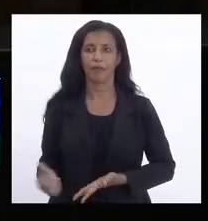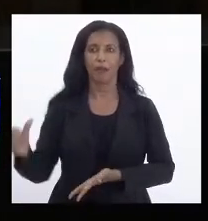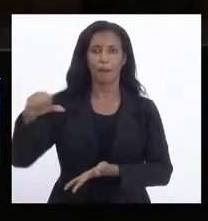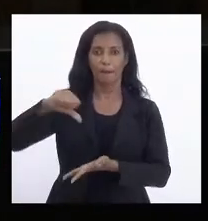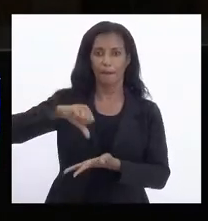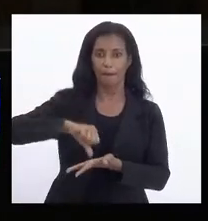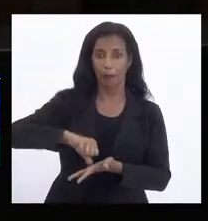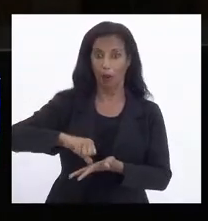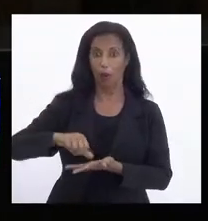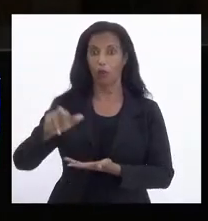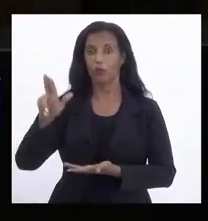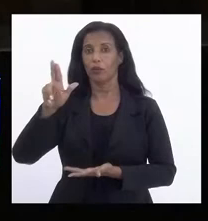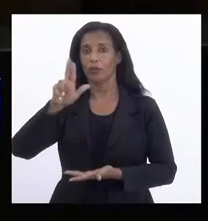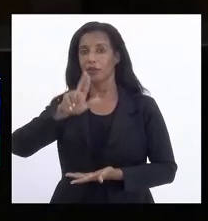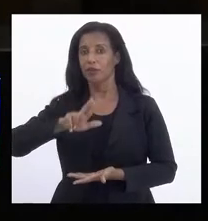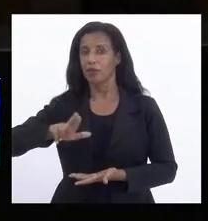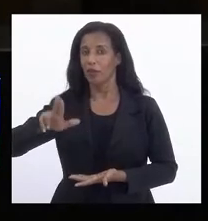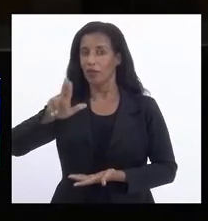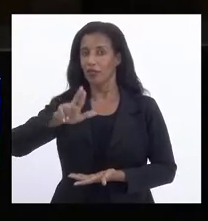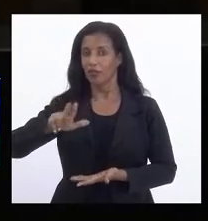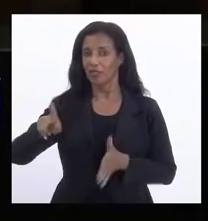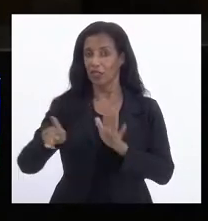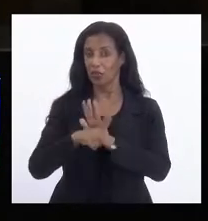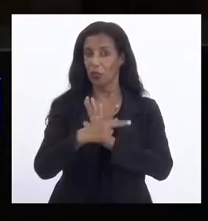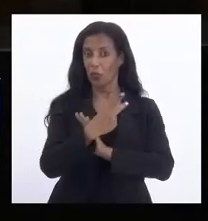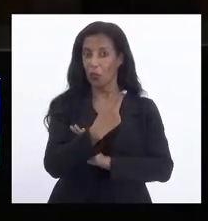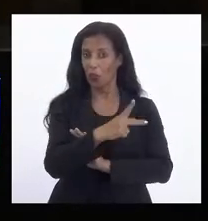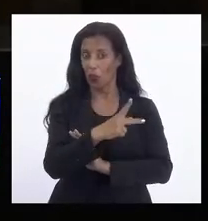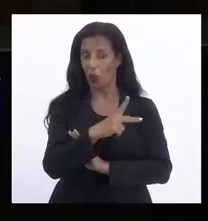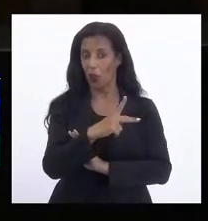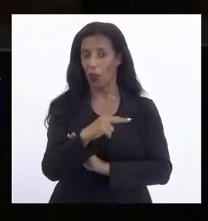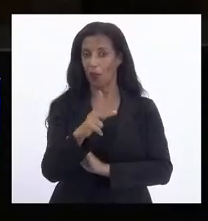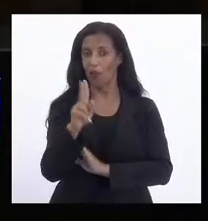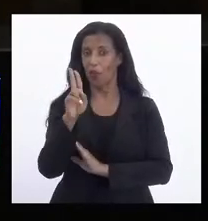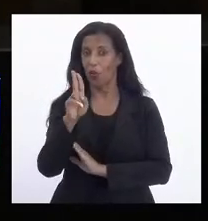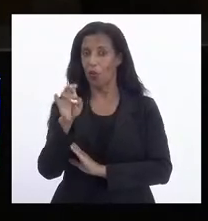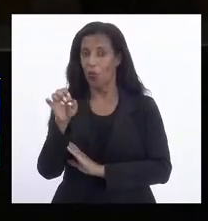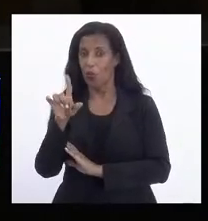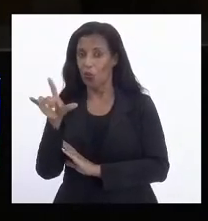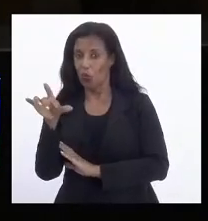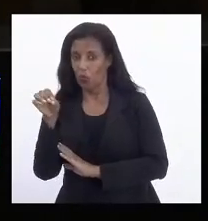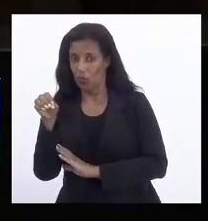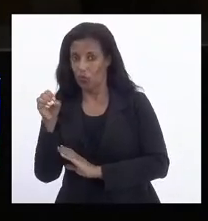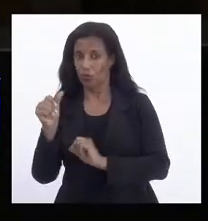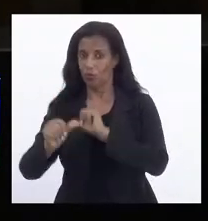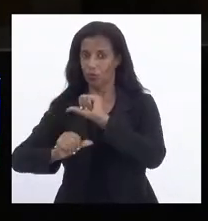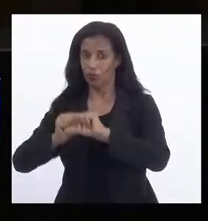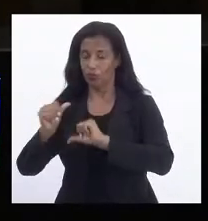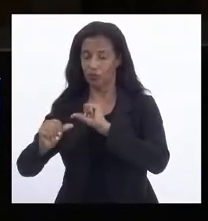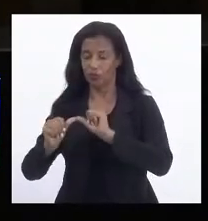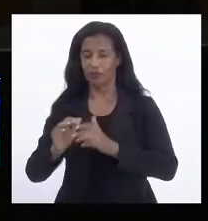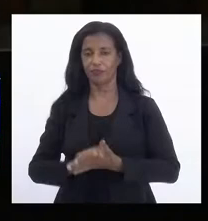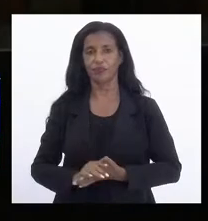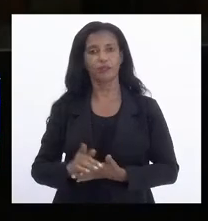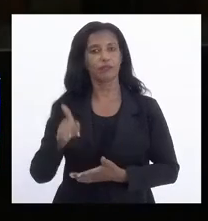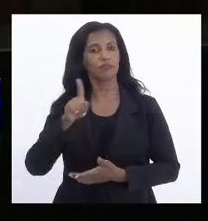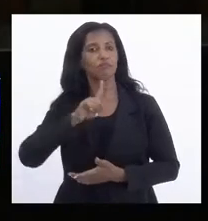polo da Universidade da UESJ, o ESO, polo ESO. Né? Não